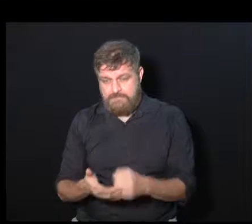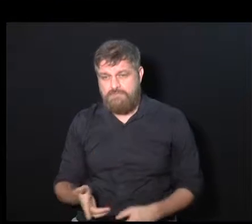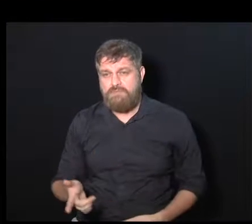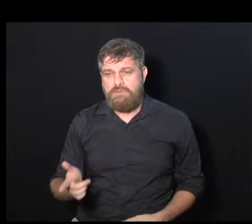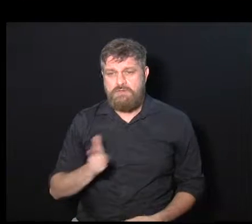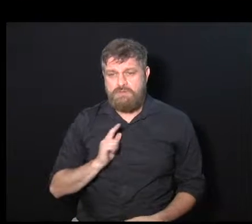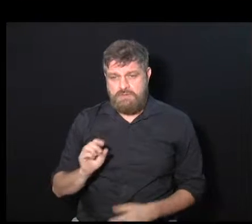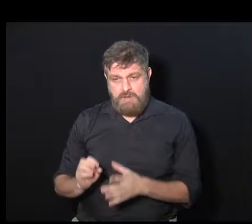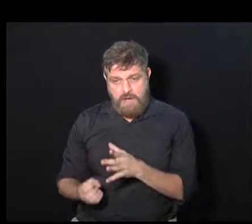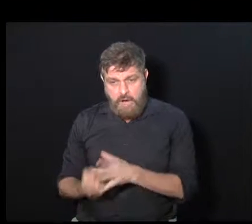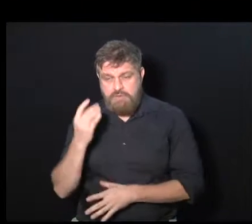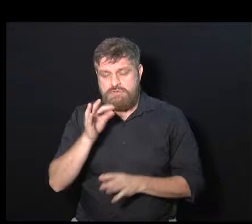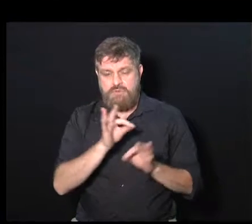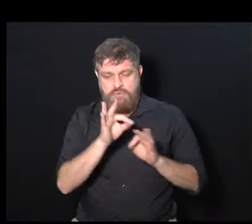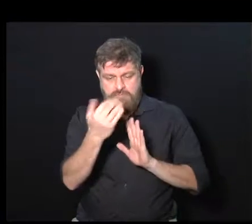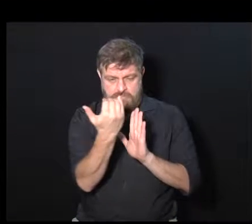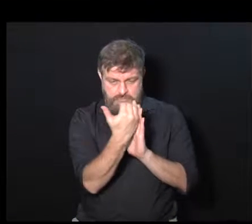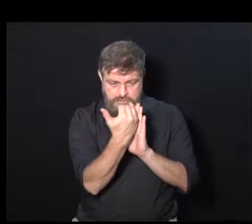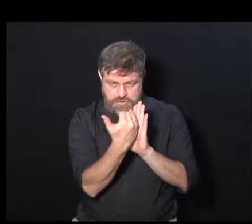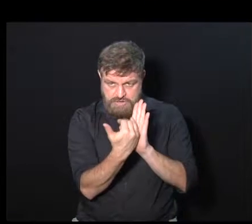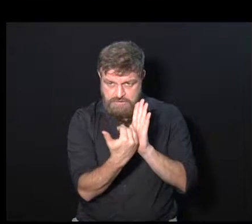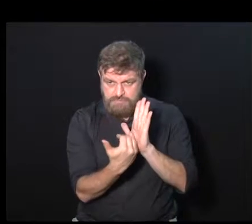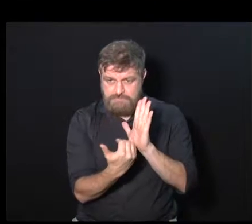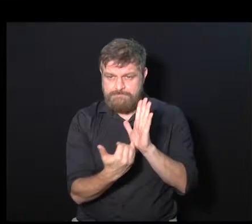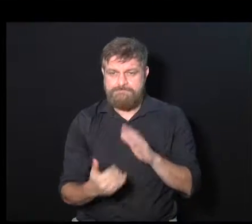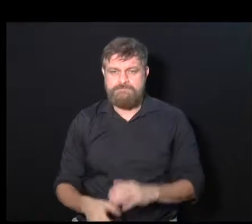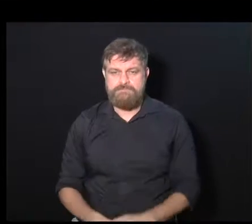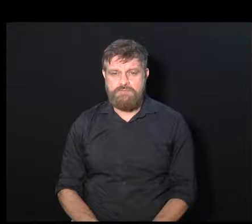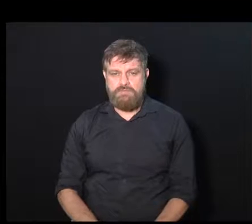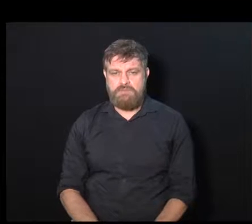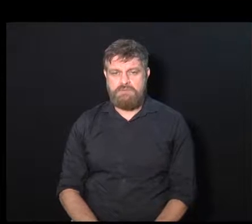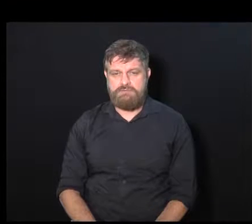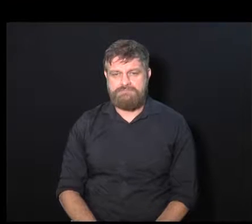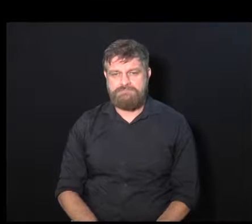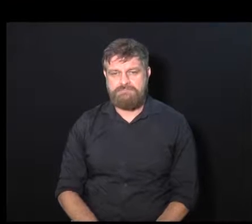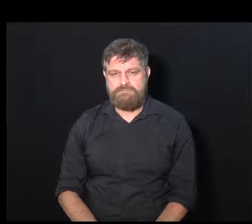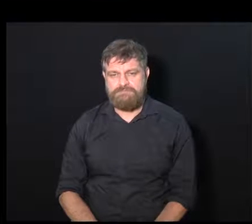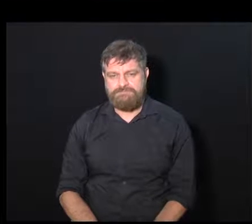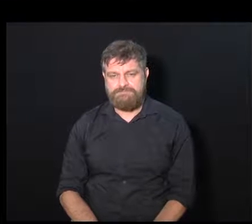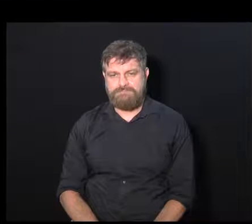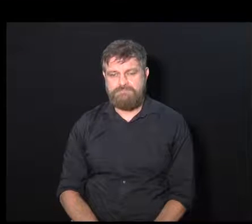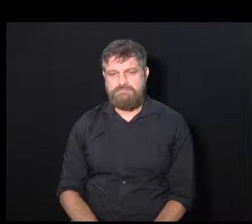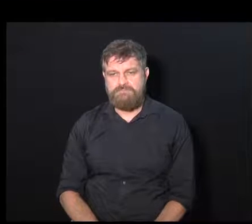foi feito o projeto. Deixa eu ver aqui quais são.